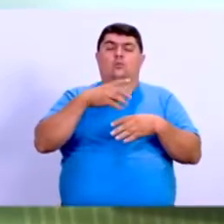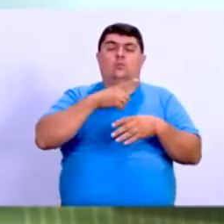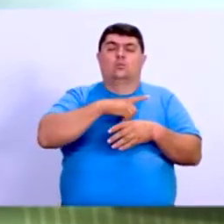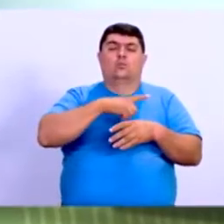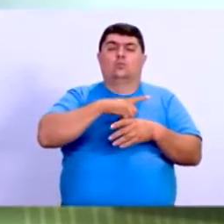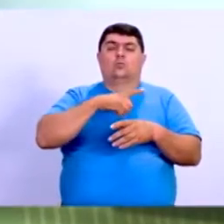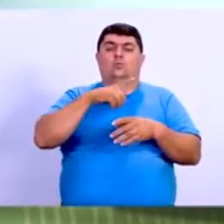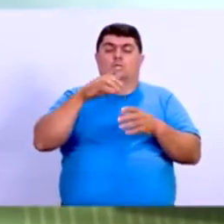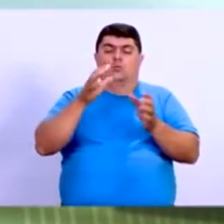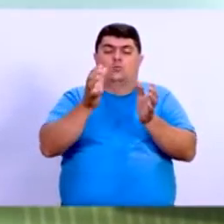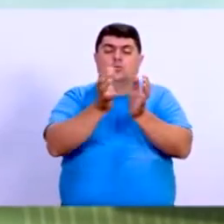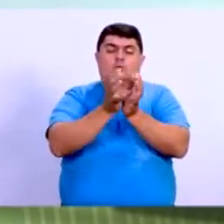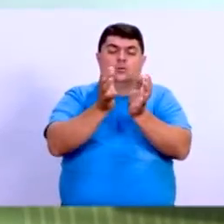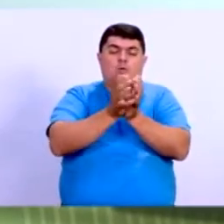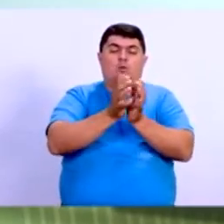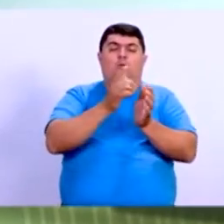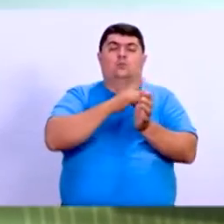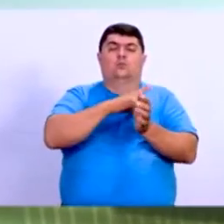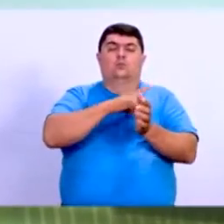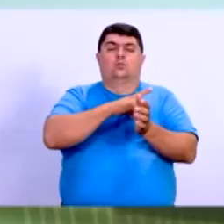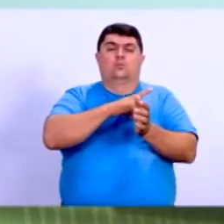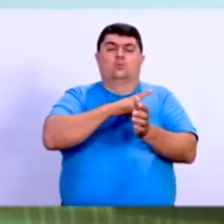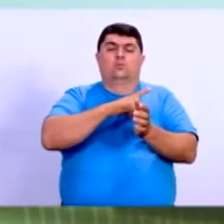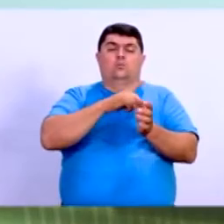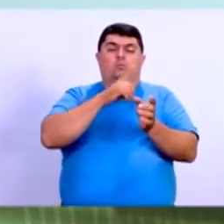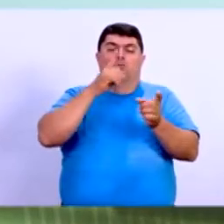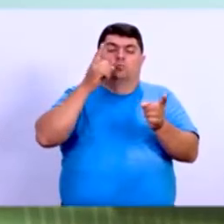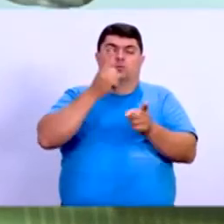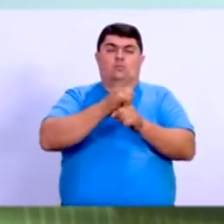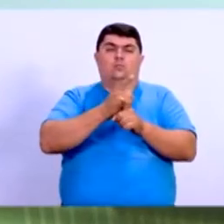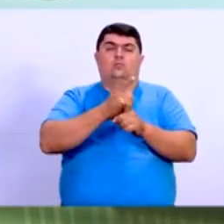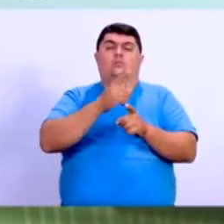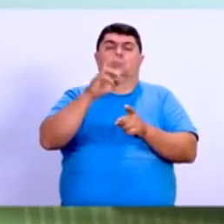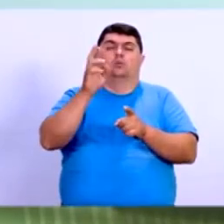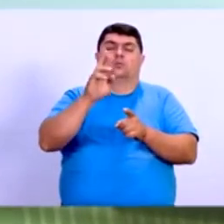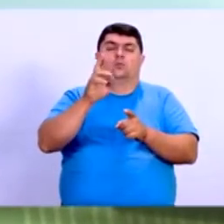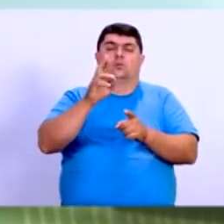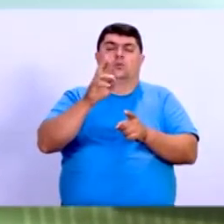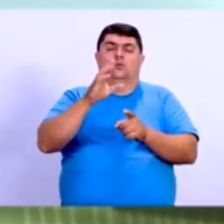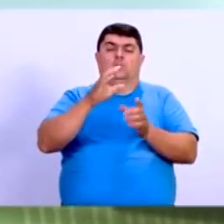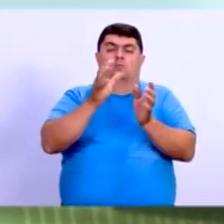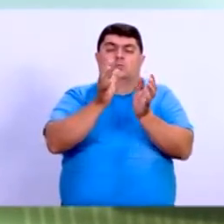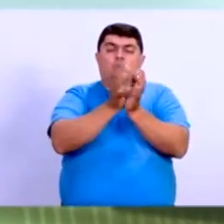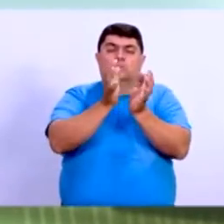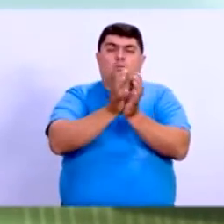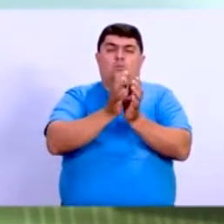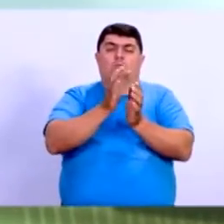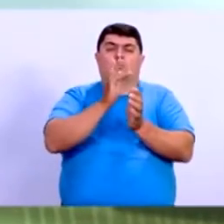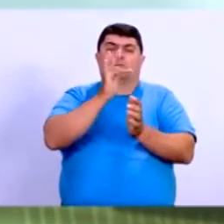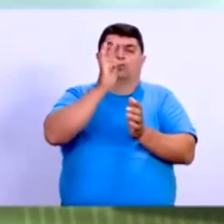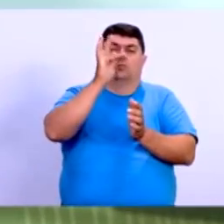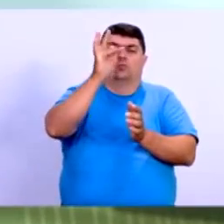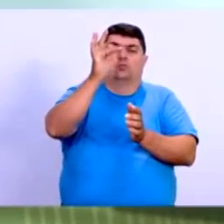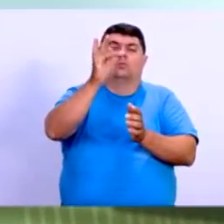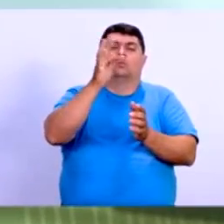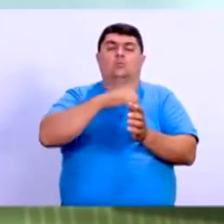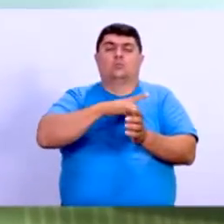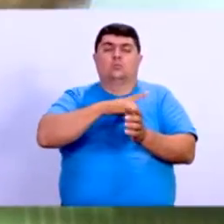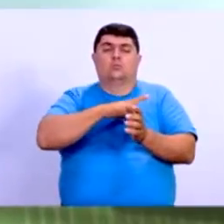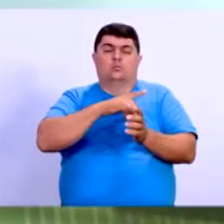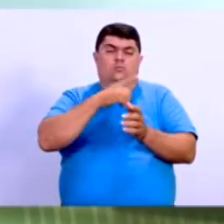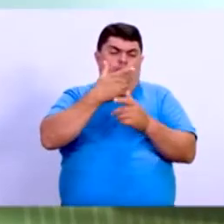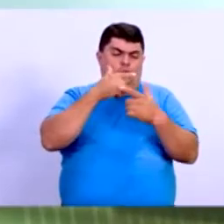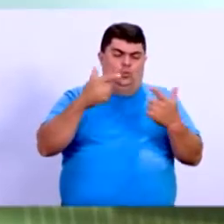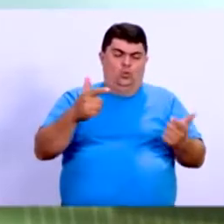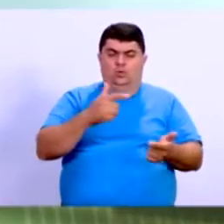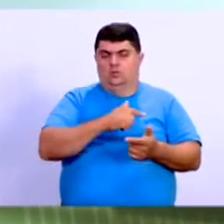diagrama de classes agora, eu vou identificar quem são as minhas classes. Futuramente essas classes, elas vão, nem